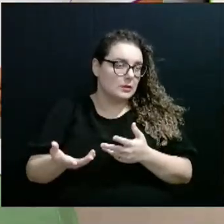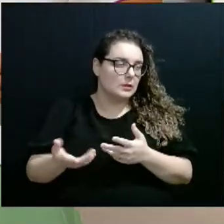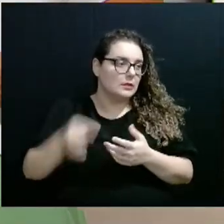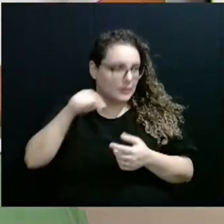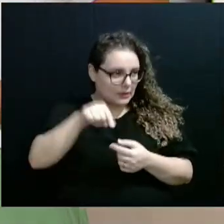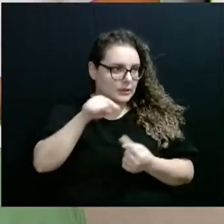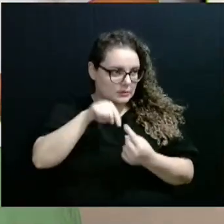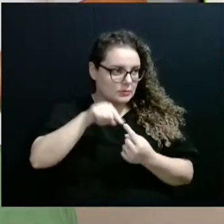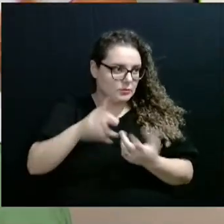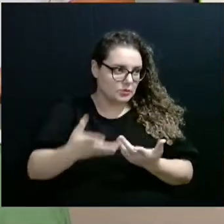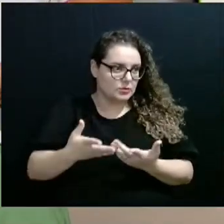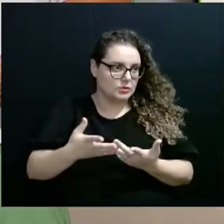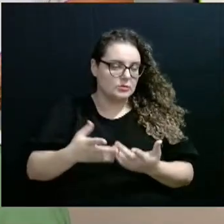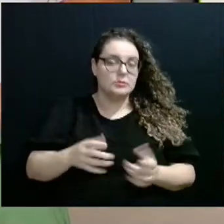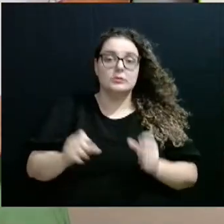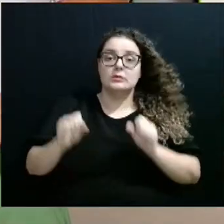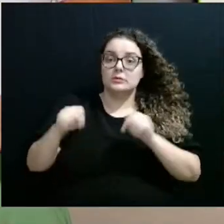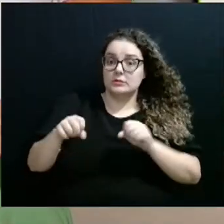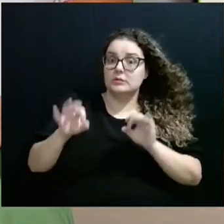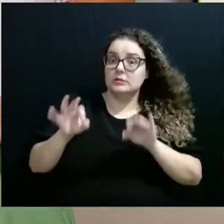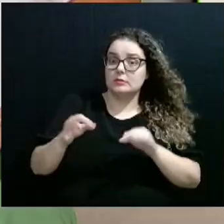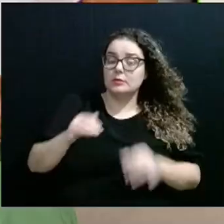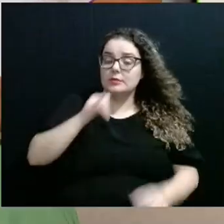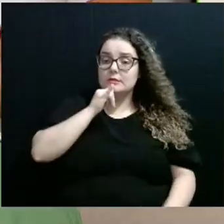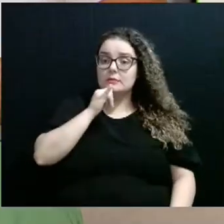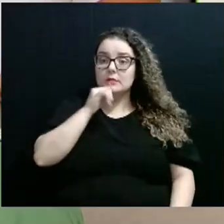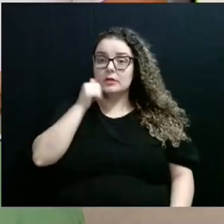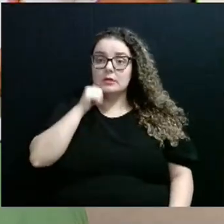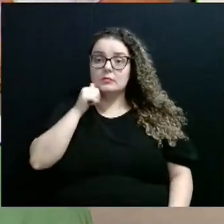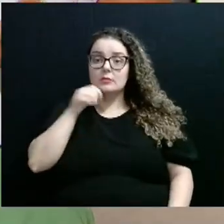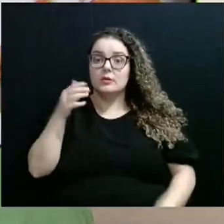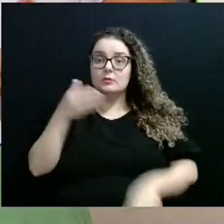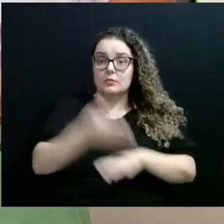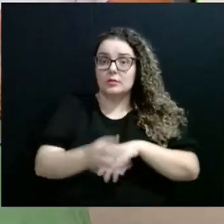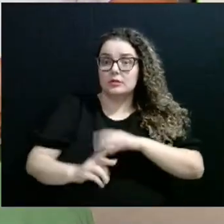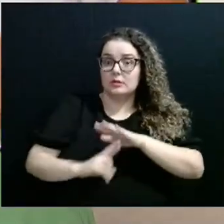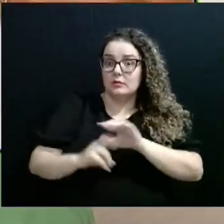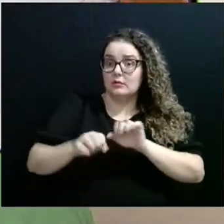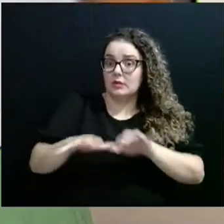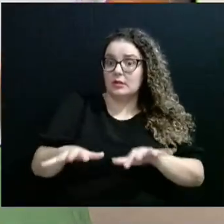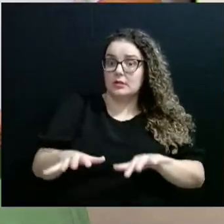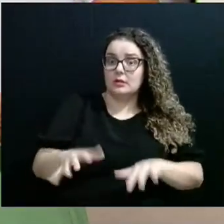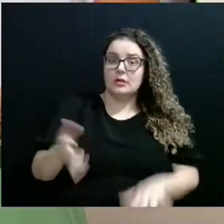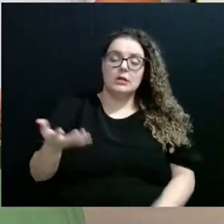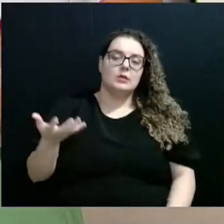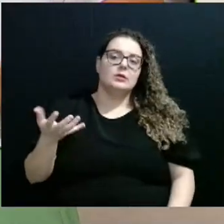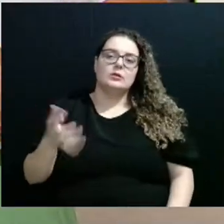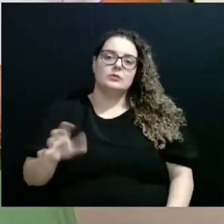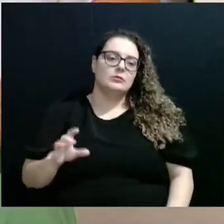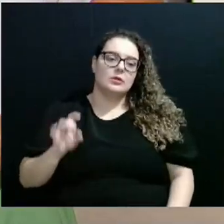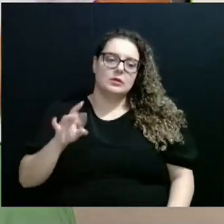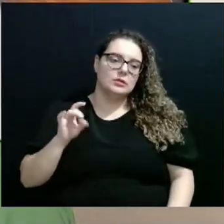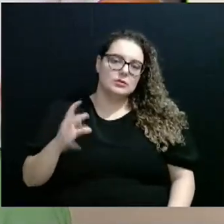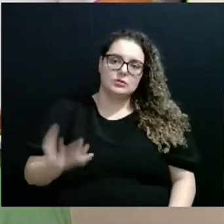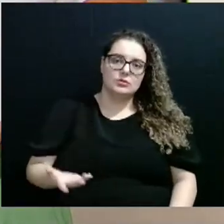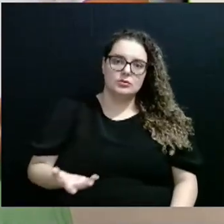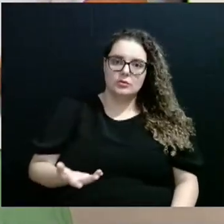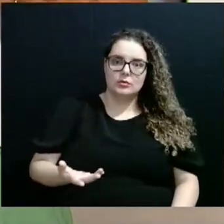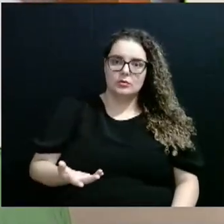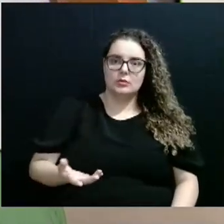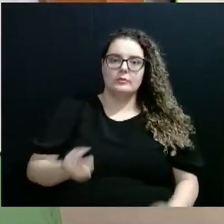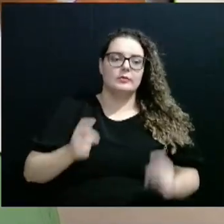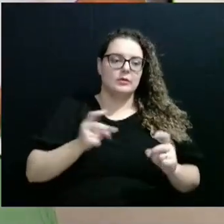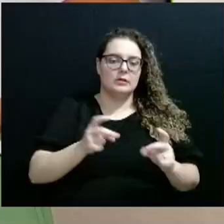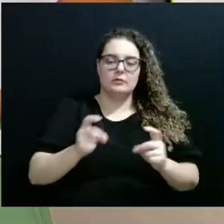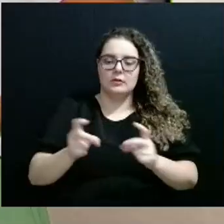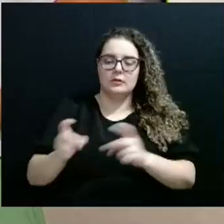por exemplo, as mulheres que fazem parte da feira, elas não querem ficar sujeitas a só vender nos dias de feira, porque